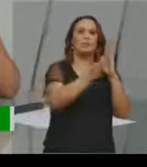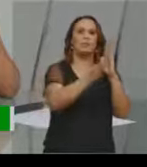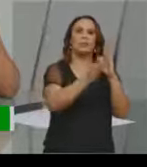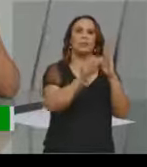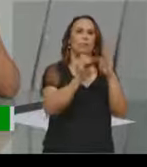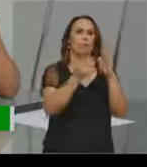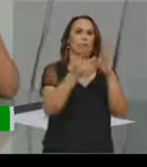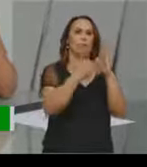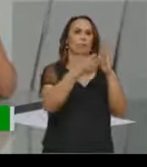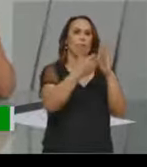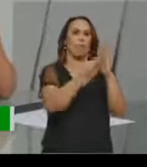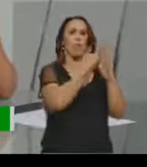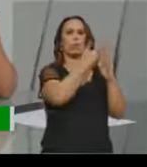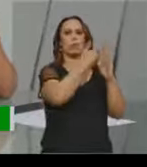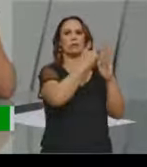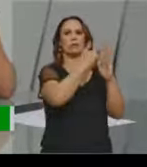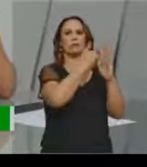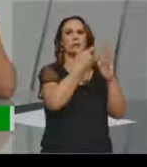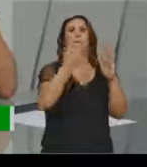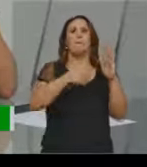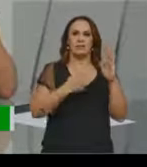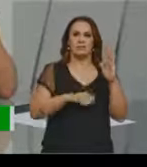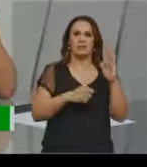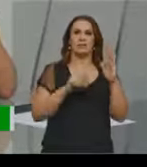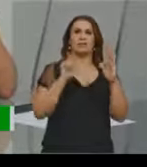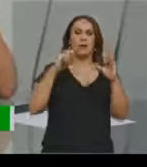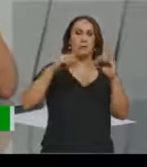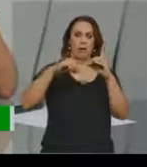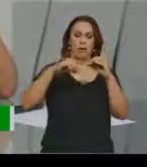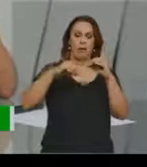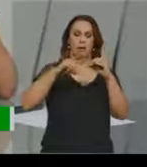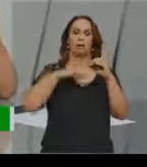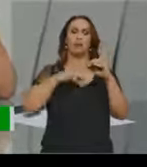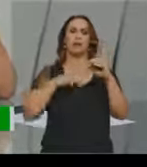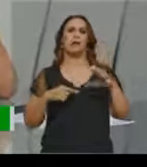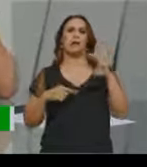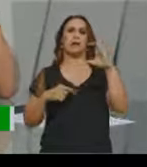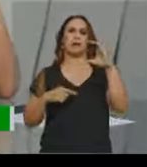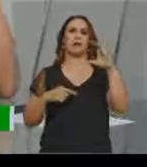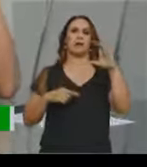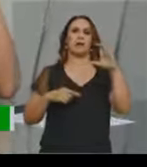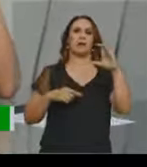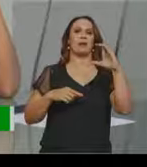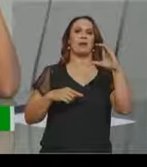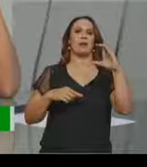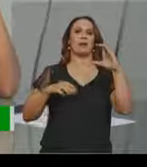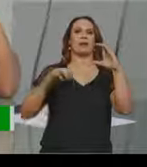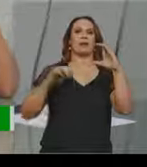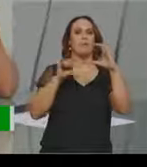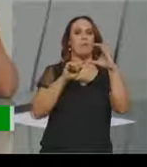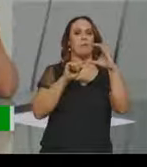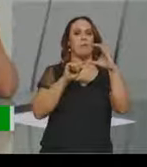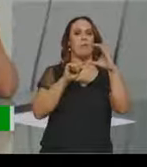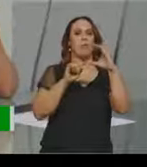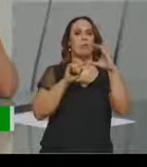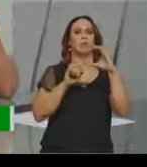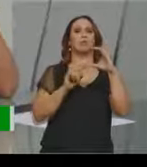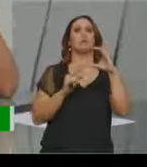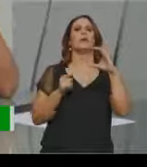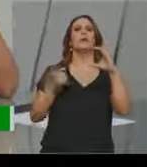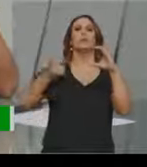um carbono quiral, que seria um carbono fazendo 4 ligações simples com 4 ligantes diferentes. Então, isso é